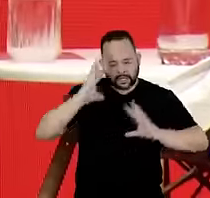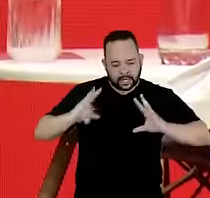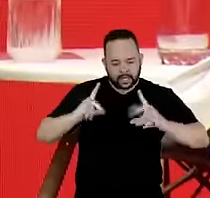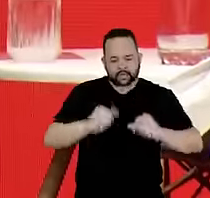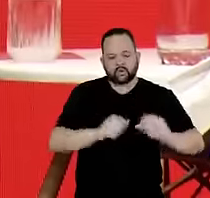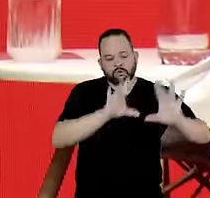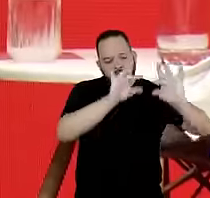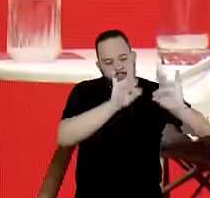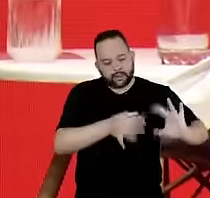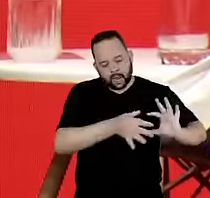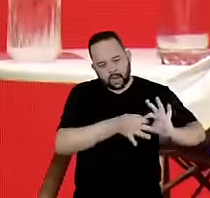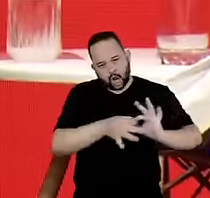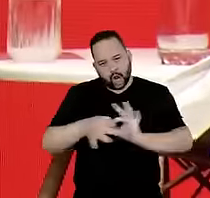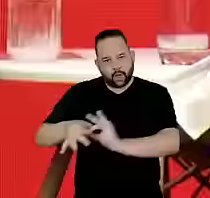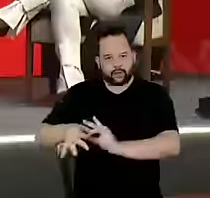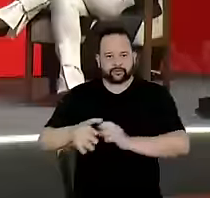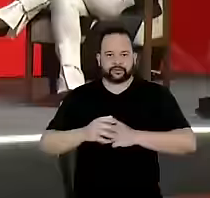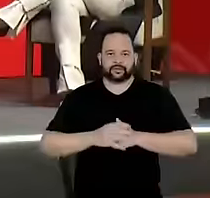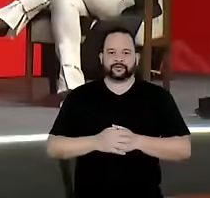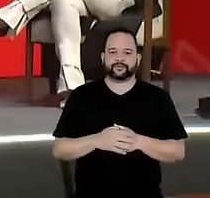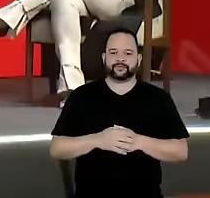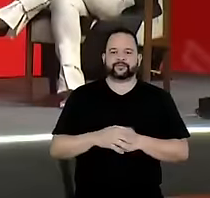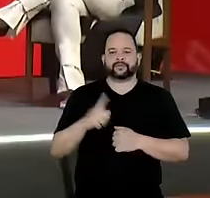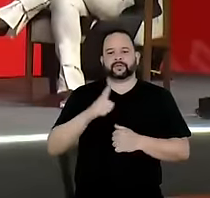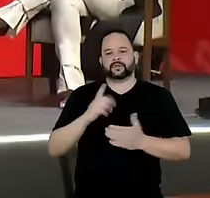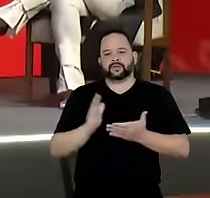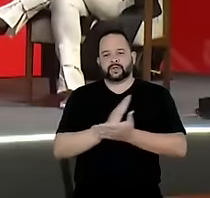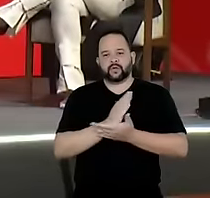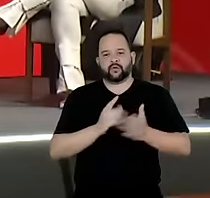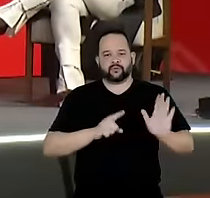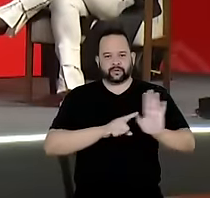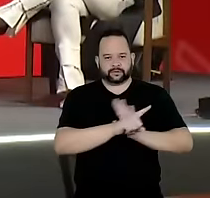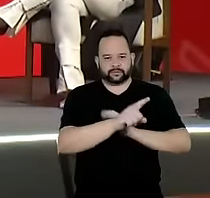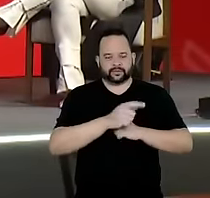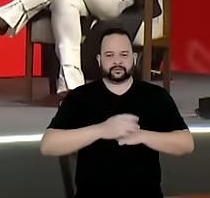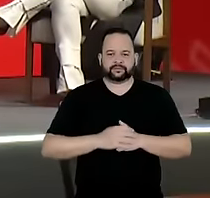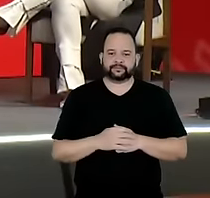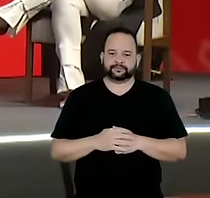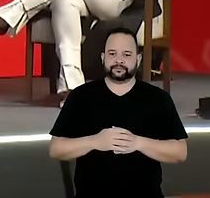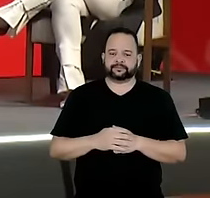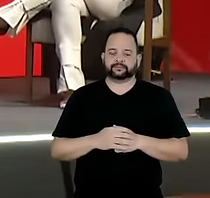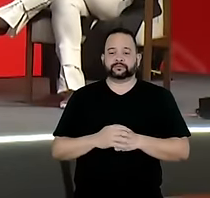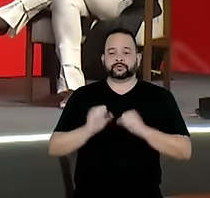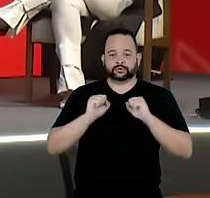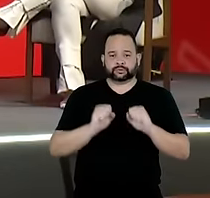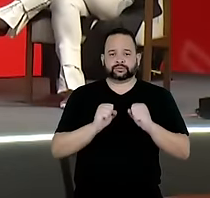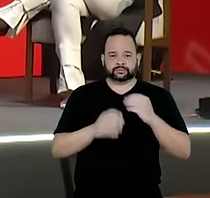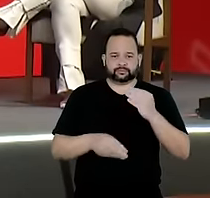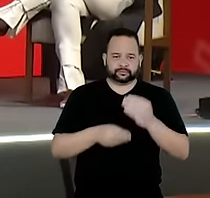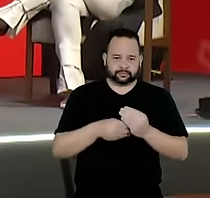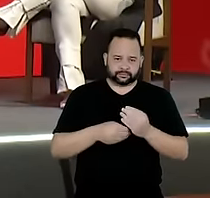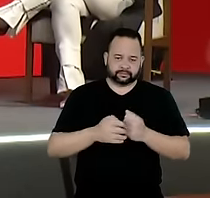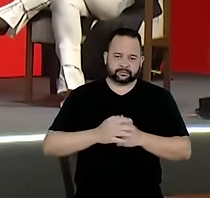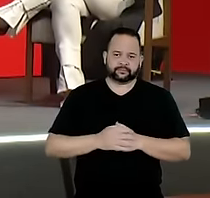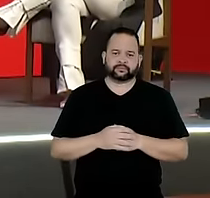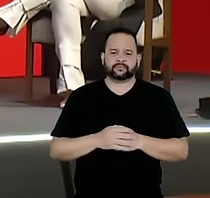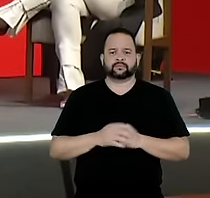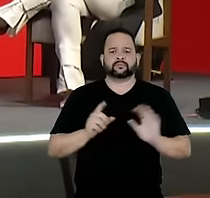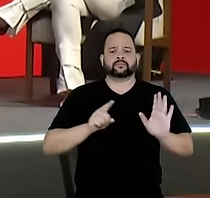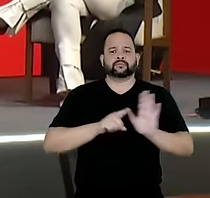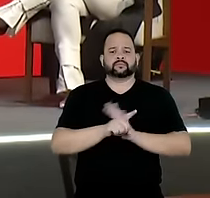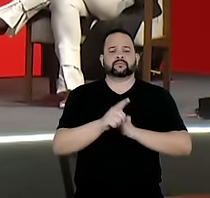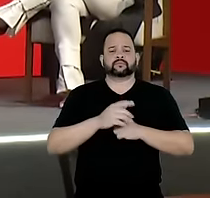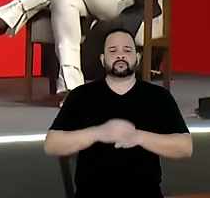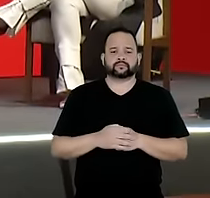todo tem algumas perguntas aqui desculpa daqui a pouco você continua e pode acrescentar Claro mas perguntando sobre reforma